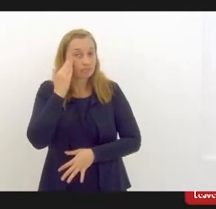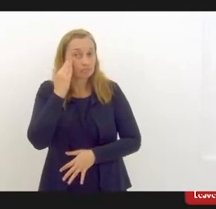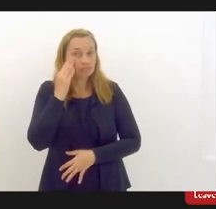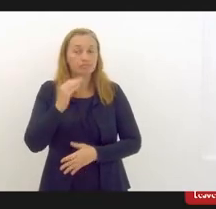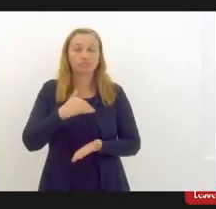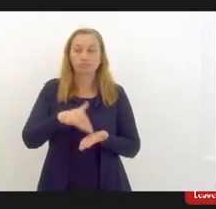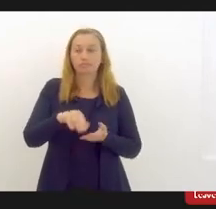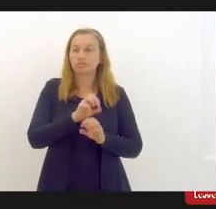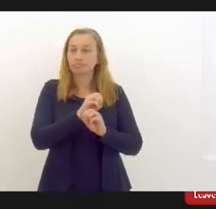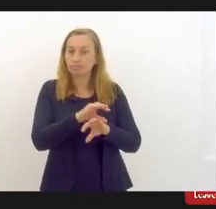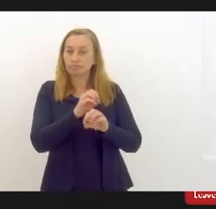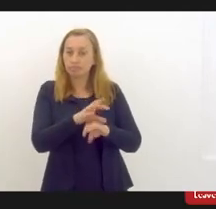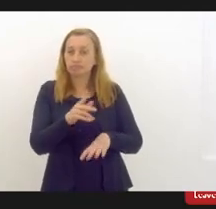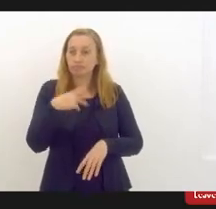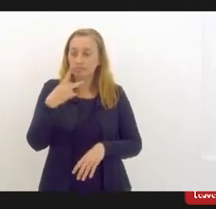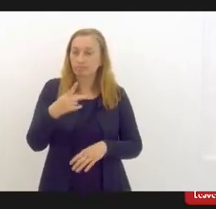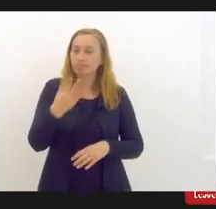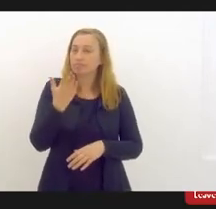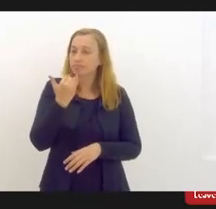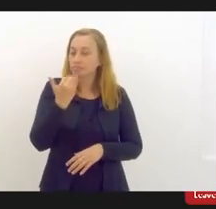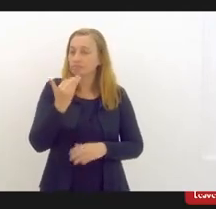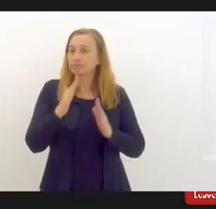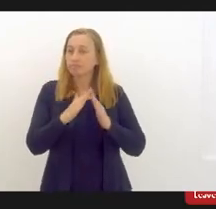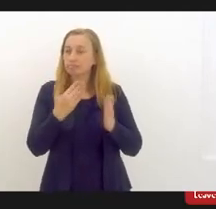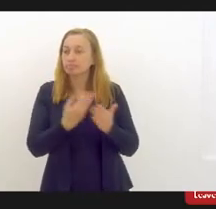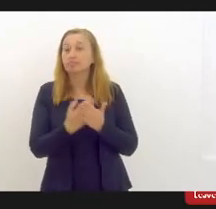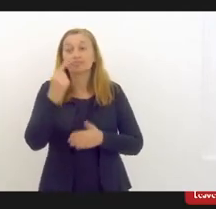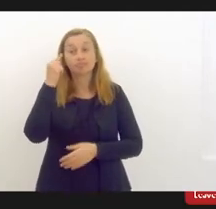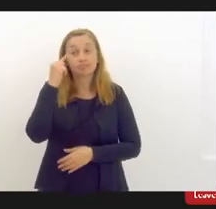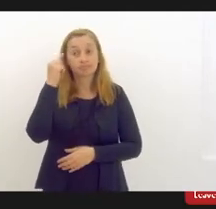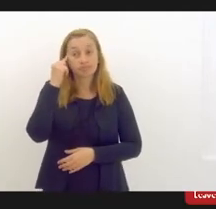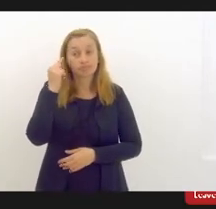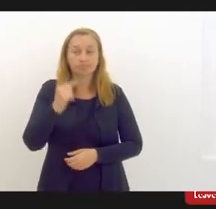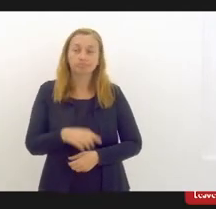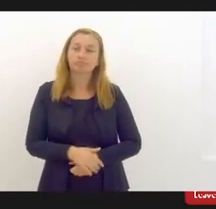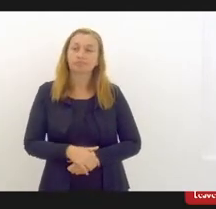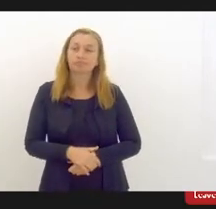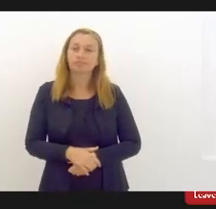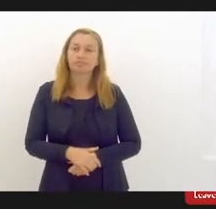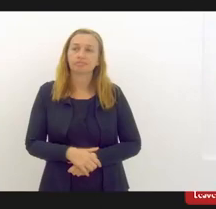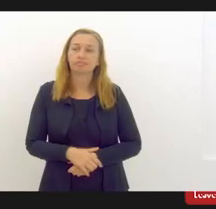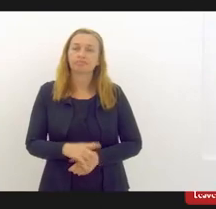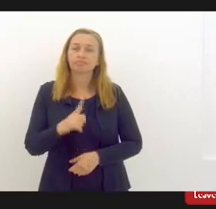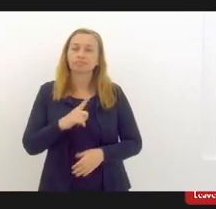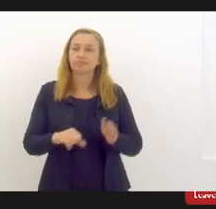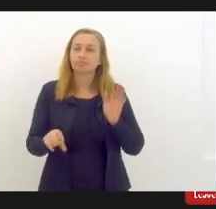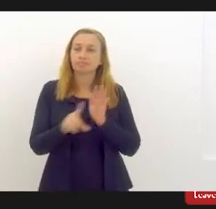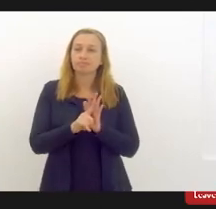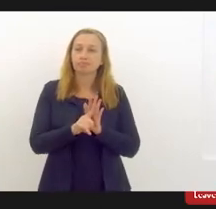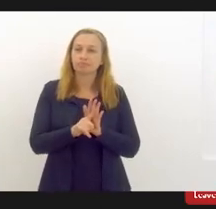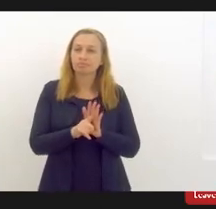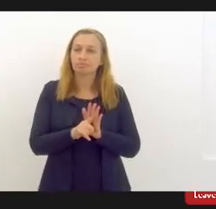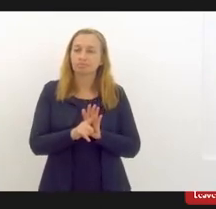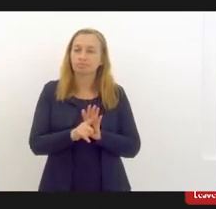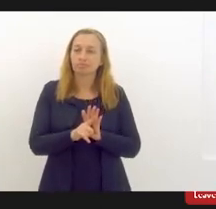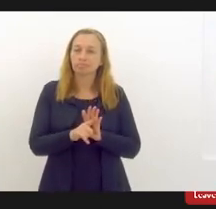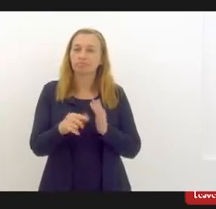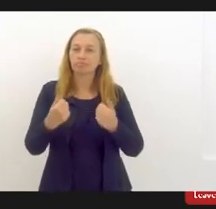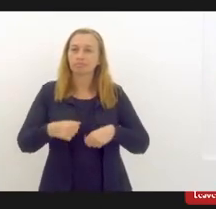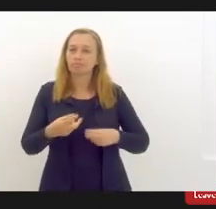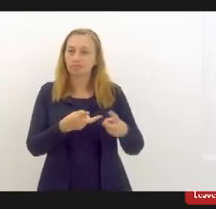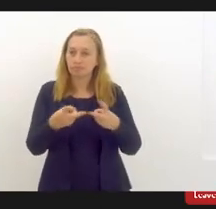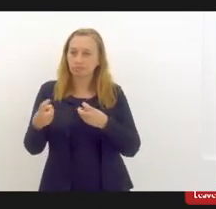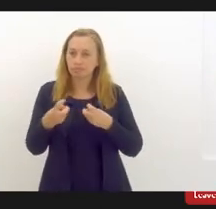a gente fala da alimentação escolar, pensar que tem uma legislação e que deve ser observado